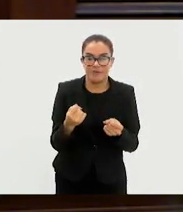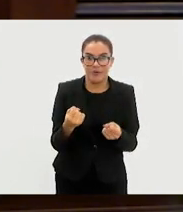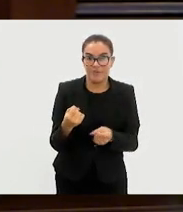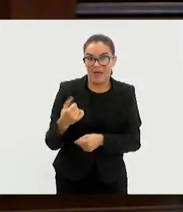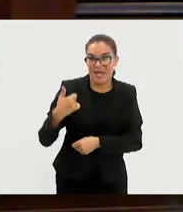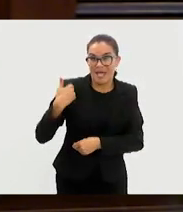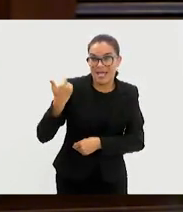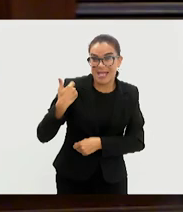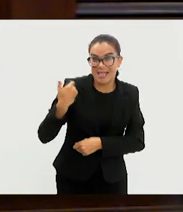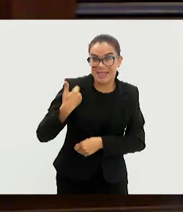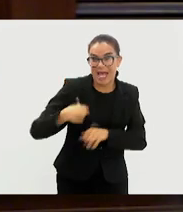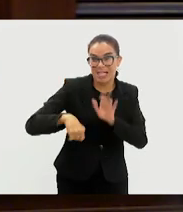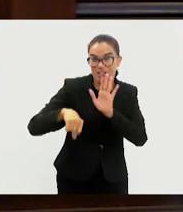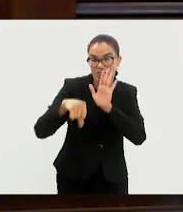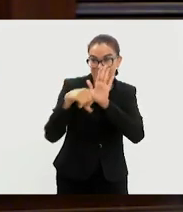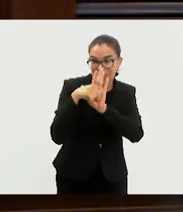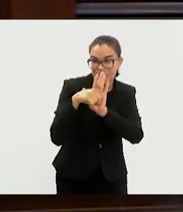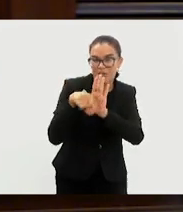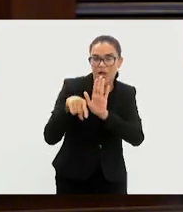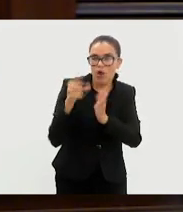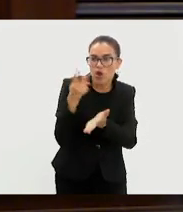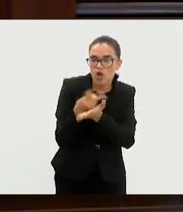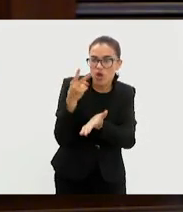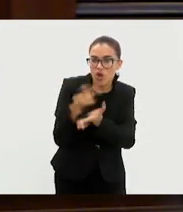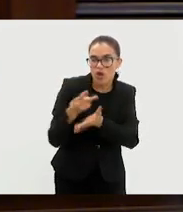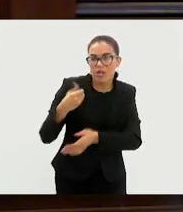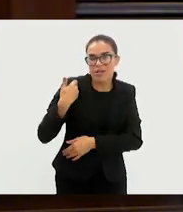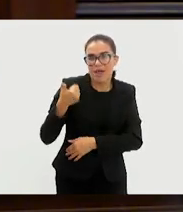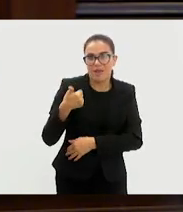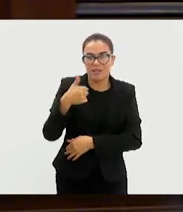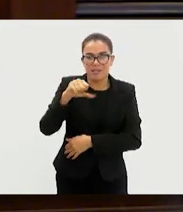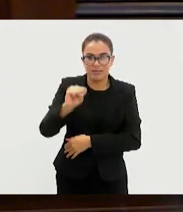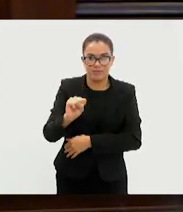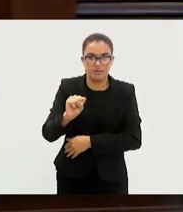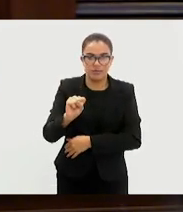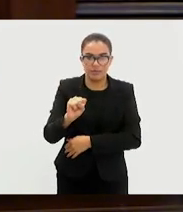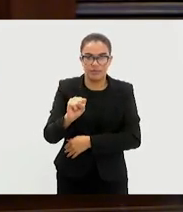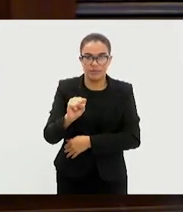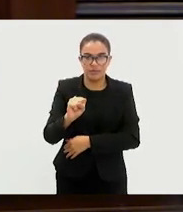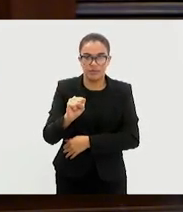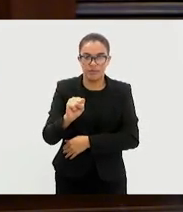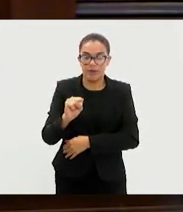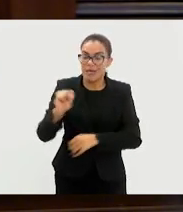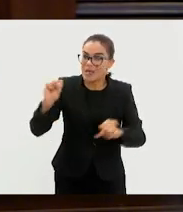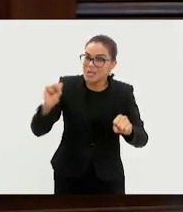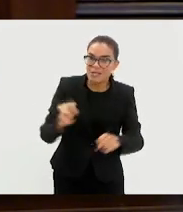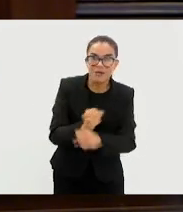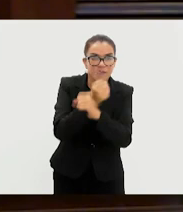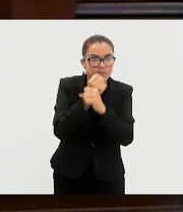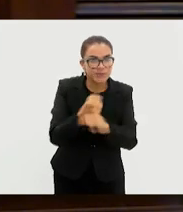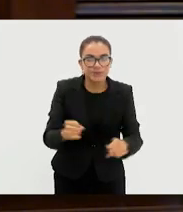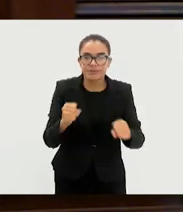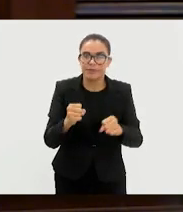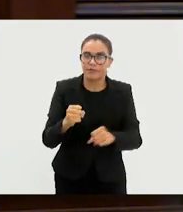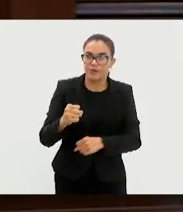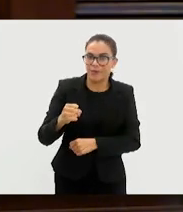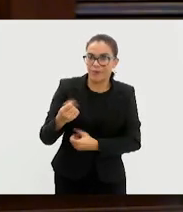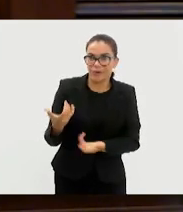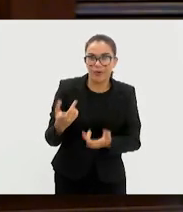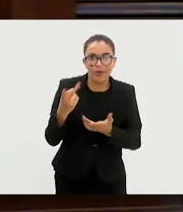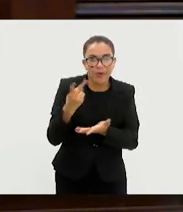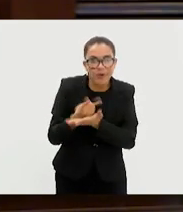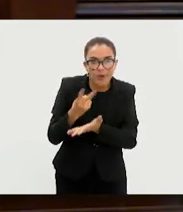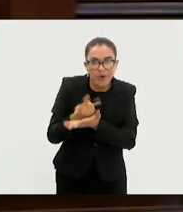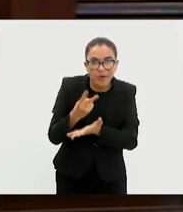penal continue sendo de 18 anos. Não é possível que continue havendo